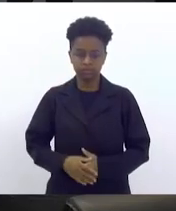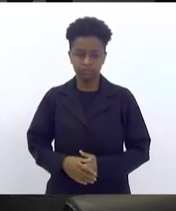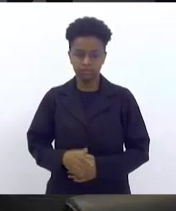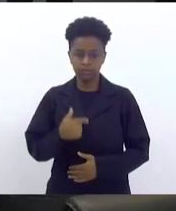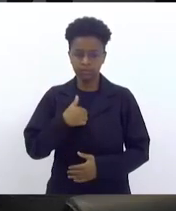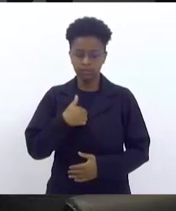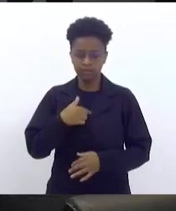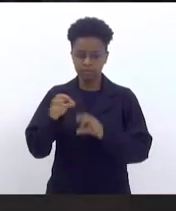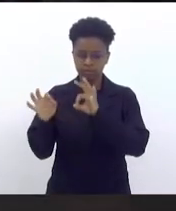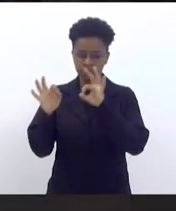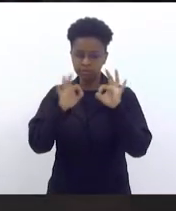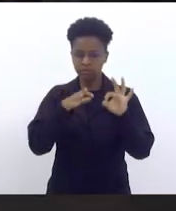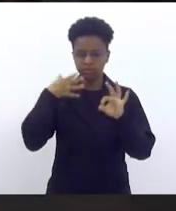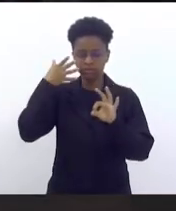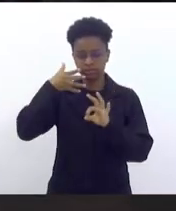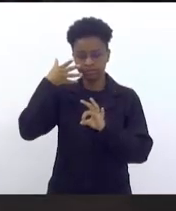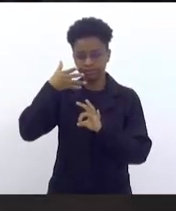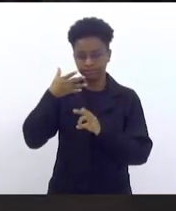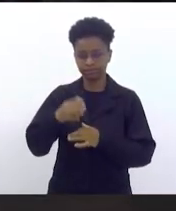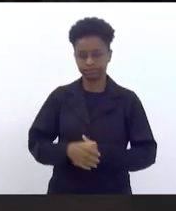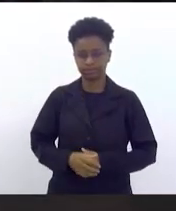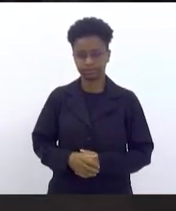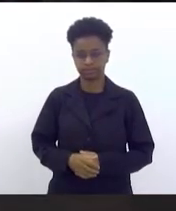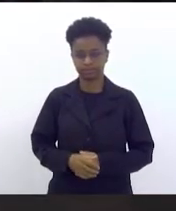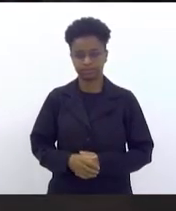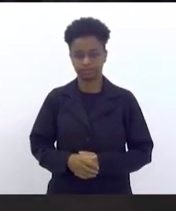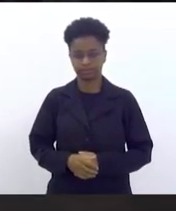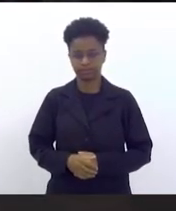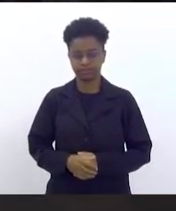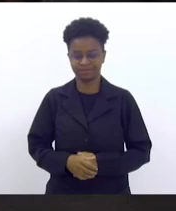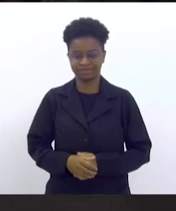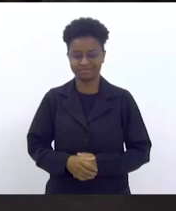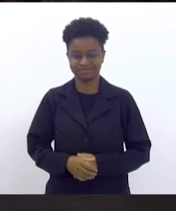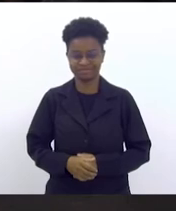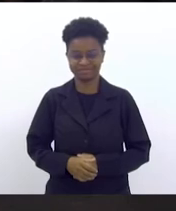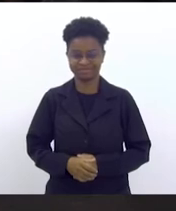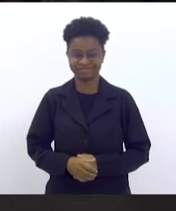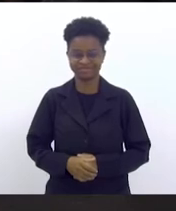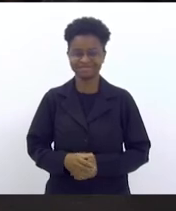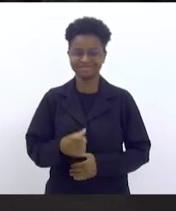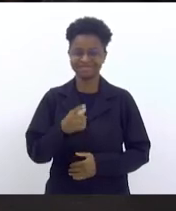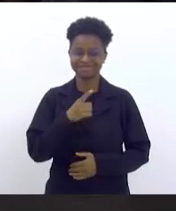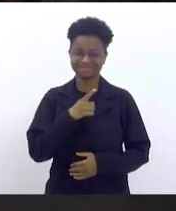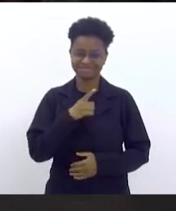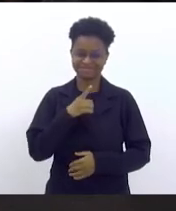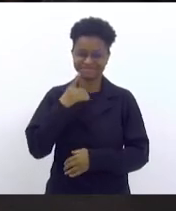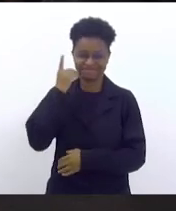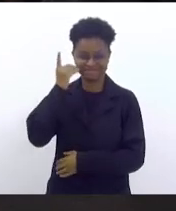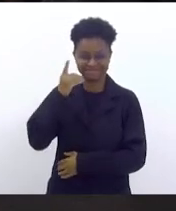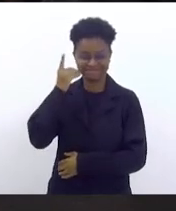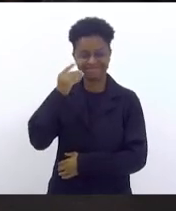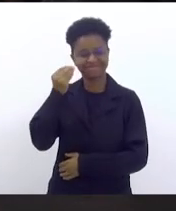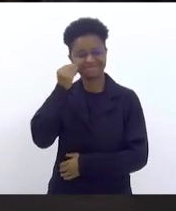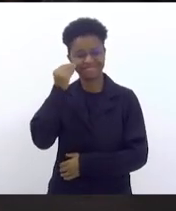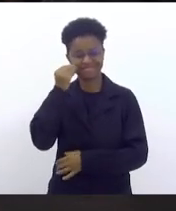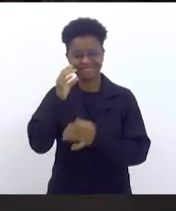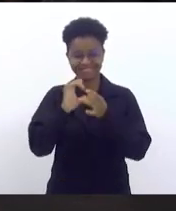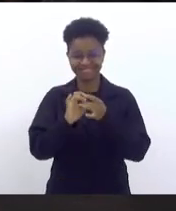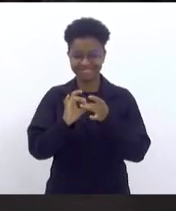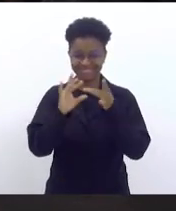ouvindo a fala aqui do deputado que existe aí uma comissão existe Deputado tentando liberar